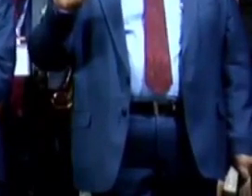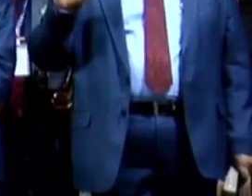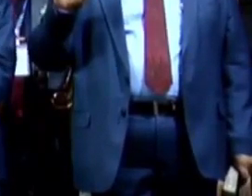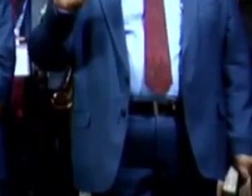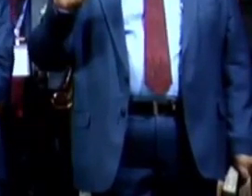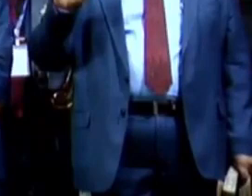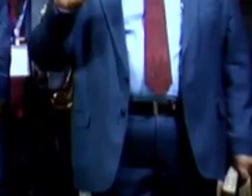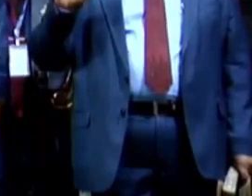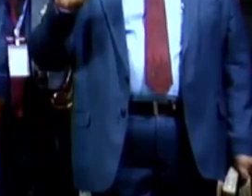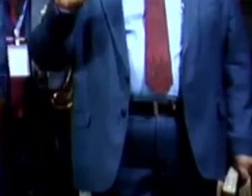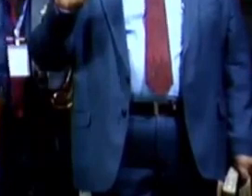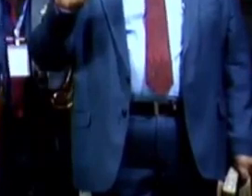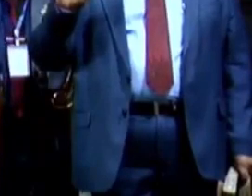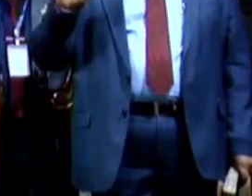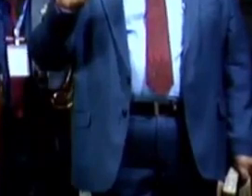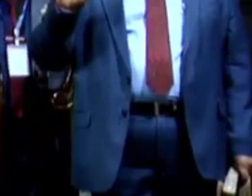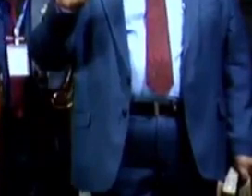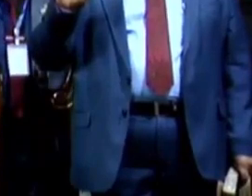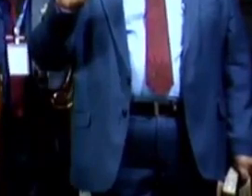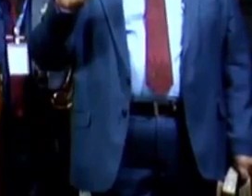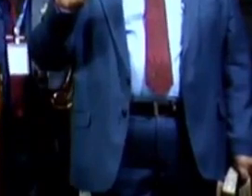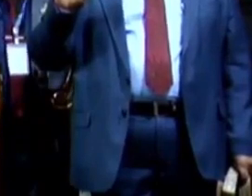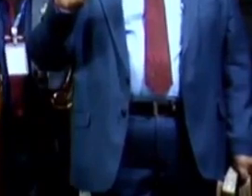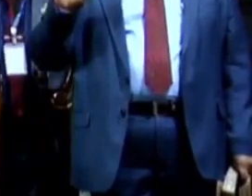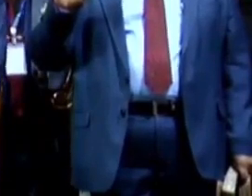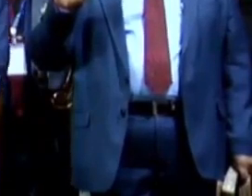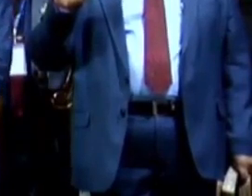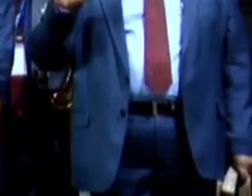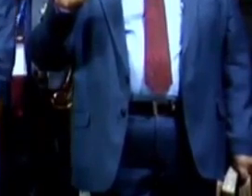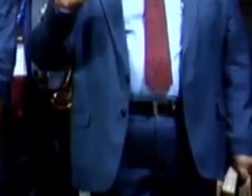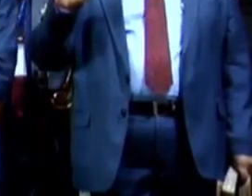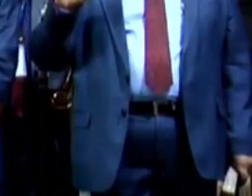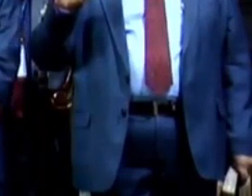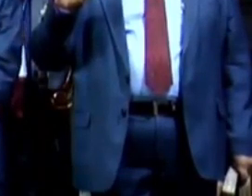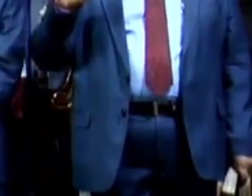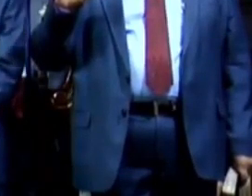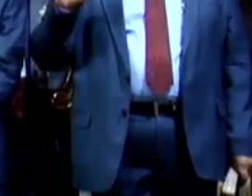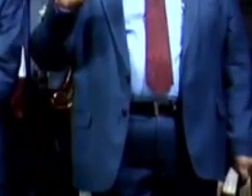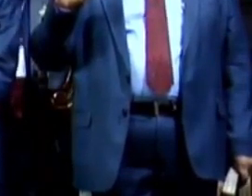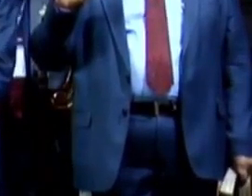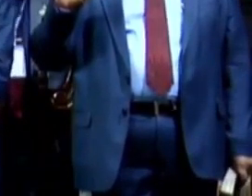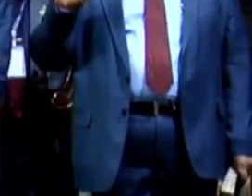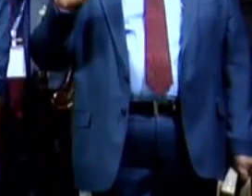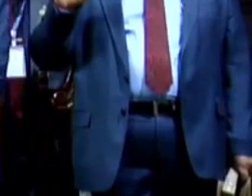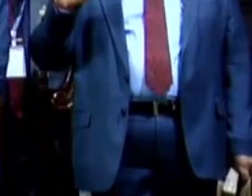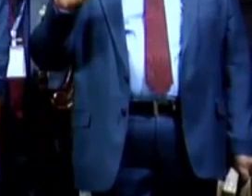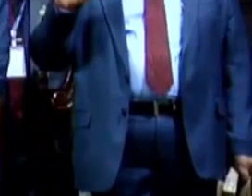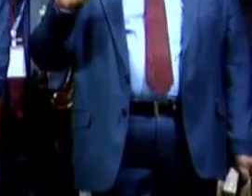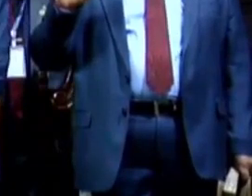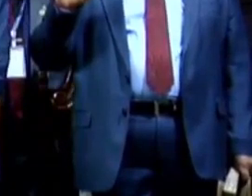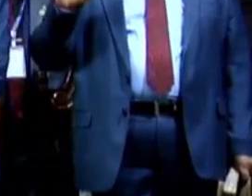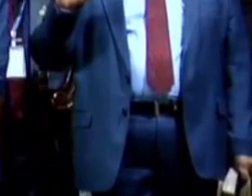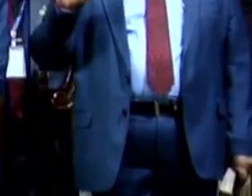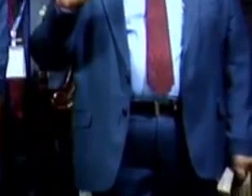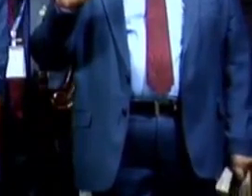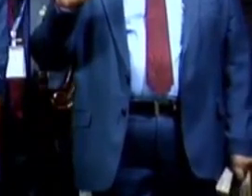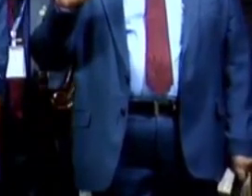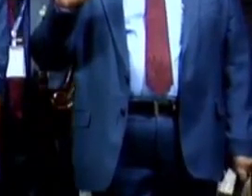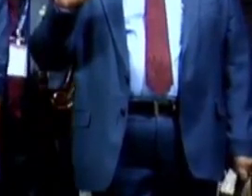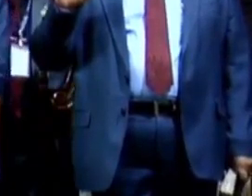Onde está você? Que deseja fazer parte do que Deus está realizando neste